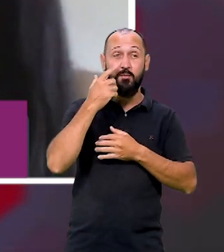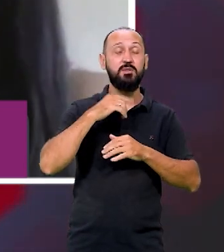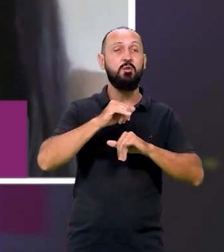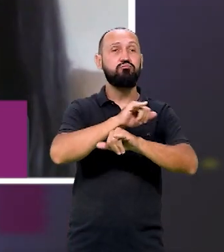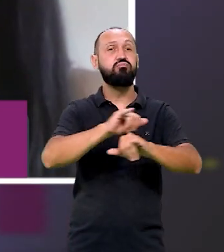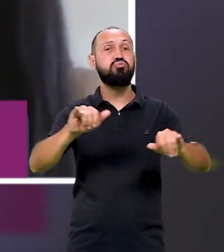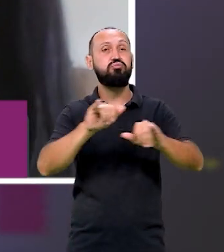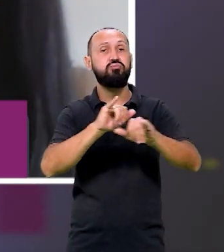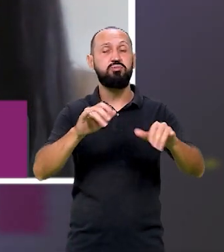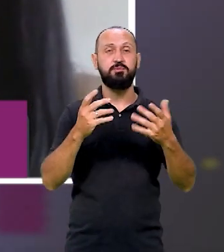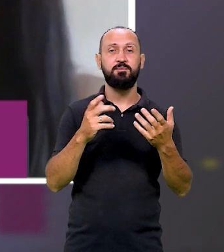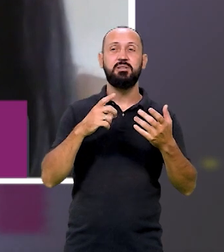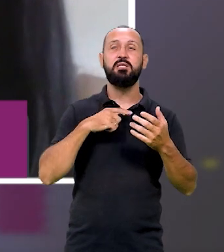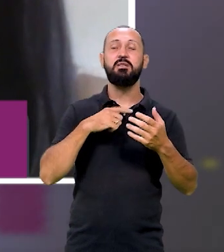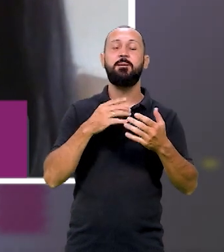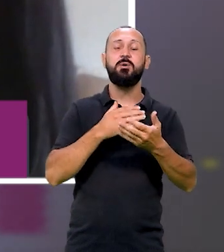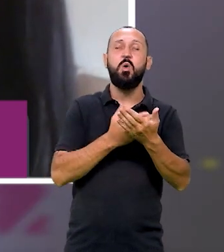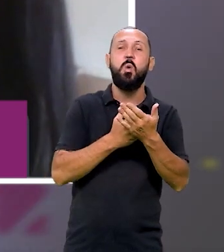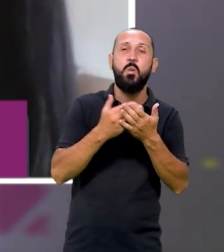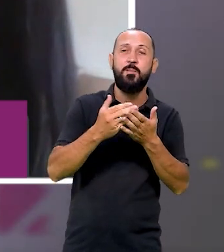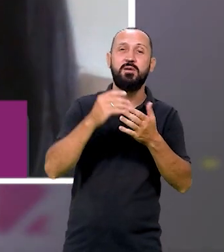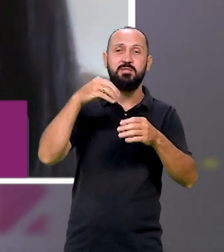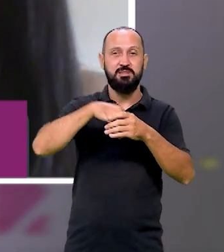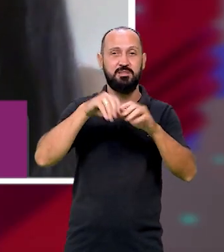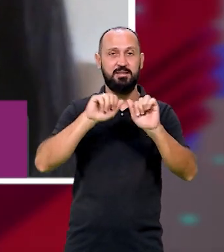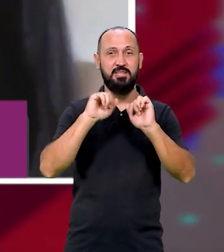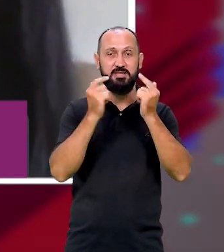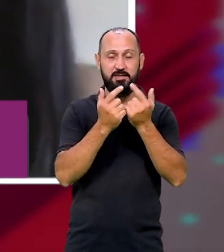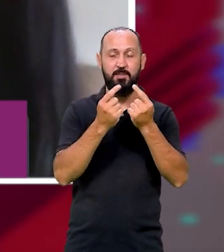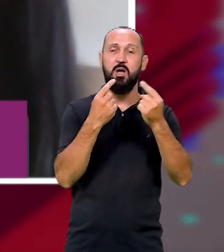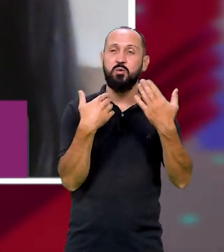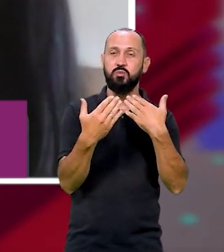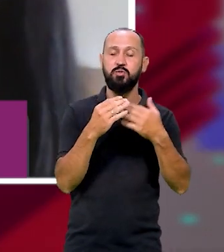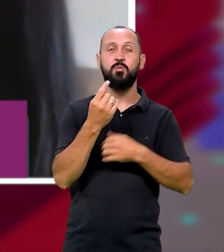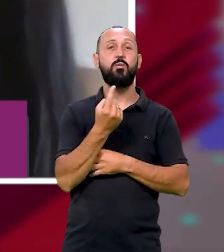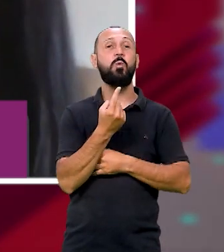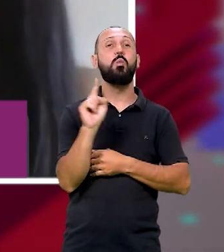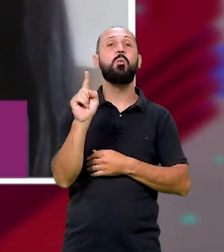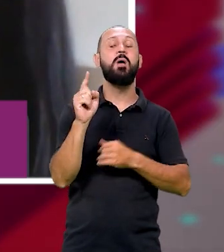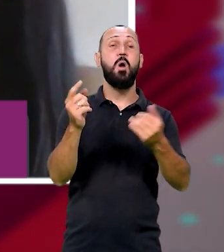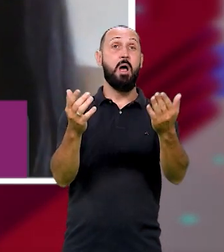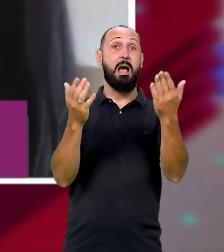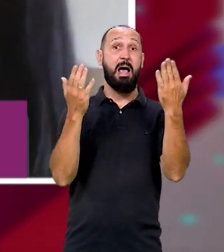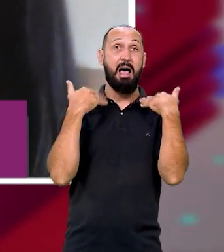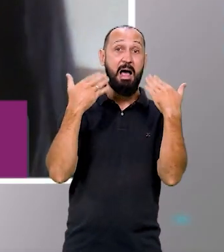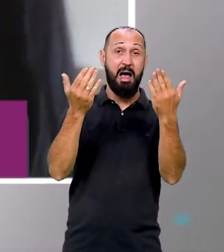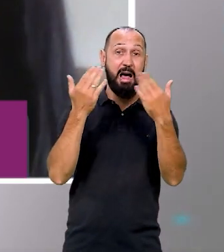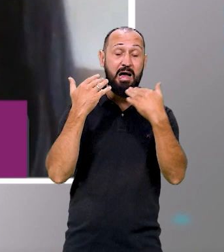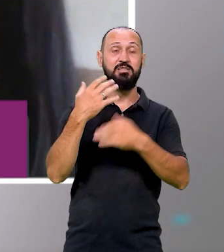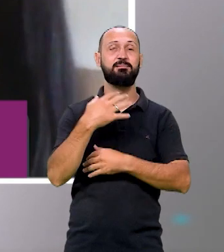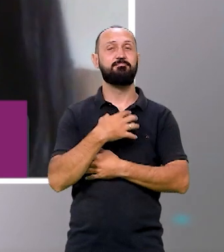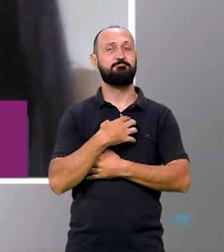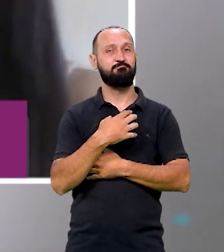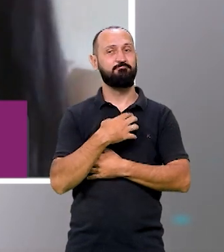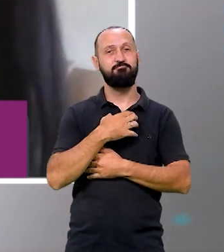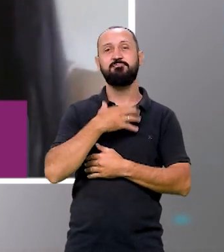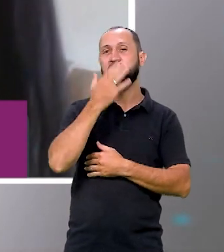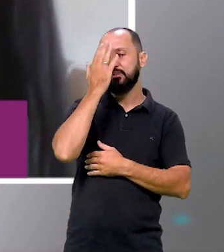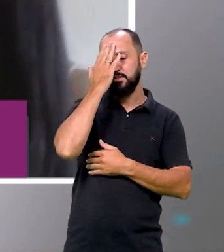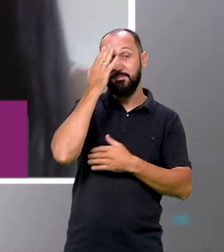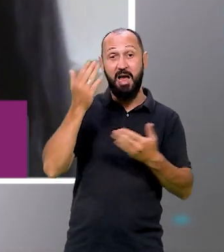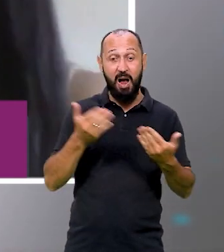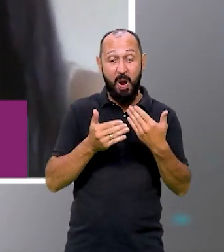estão circulando e que também são trazidas para o debate da Assembleia Legislativa. Uma delas é o calorão que nós estamos